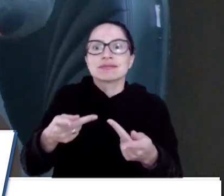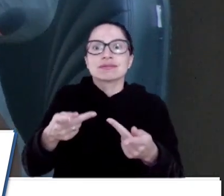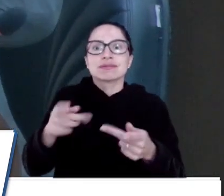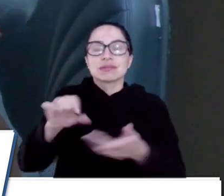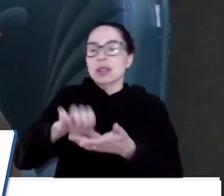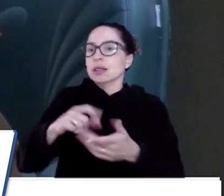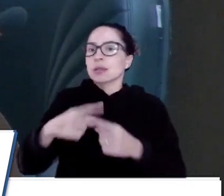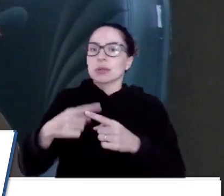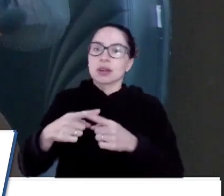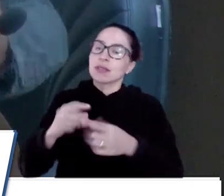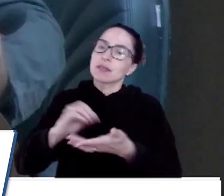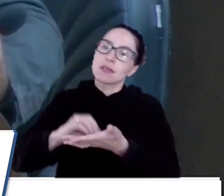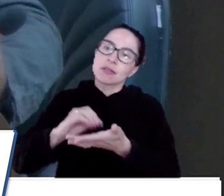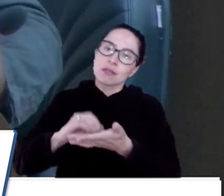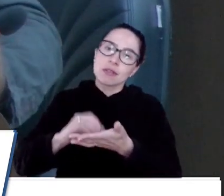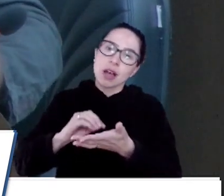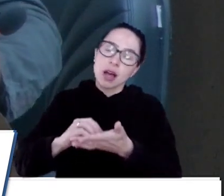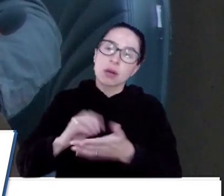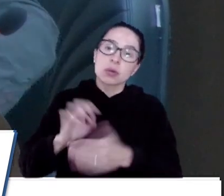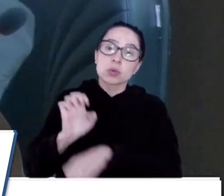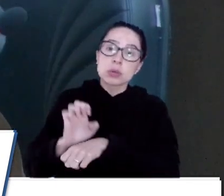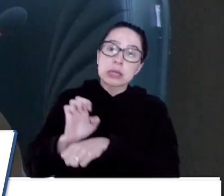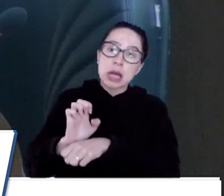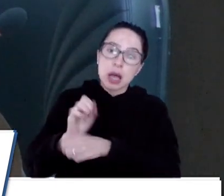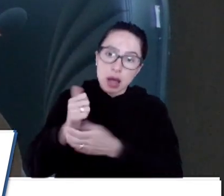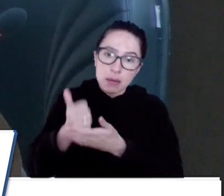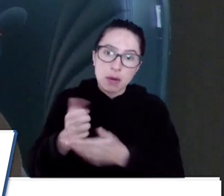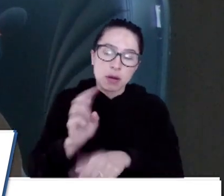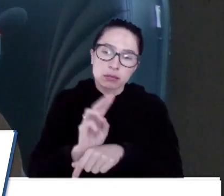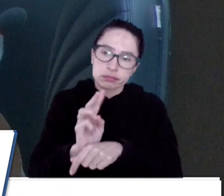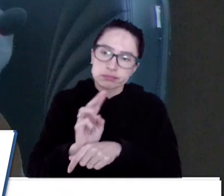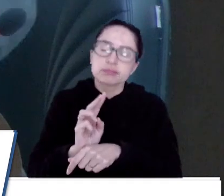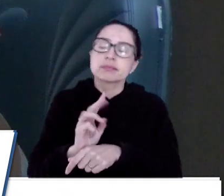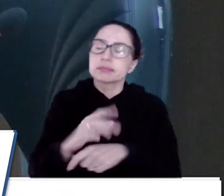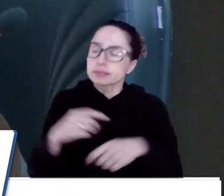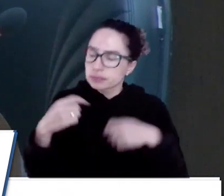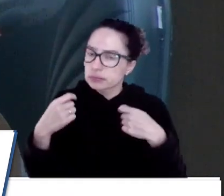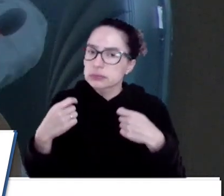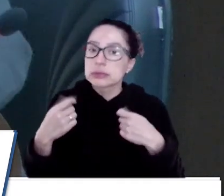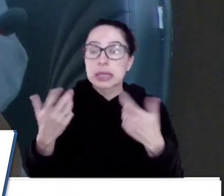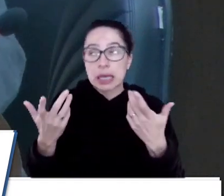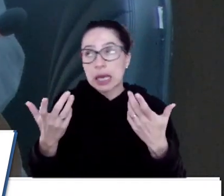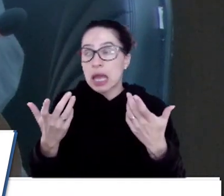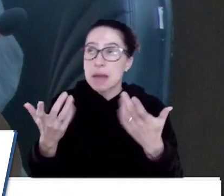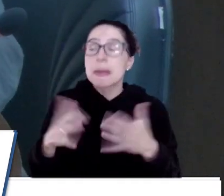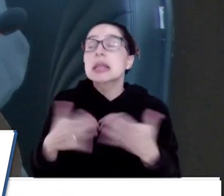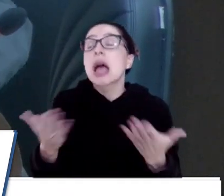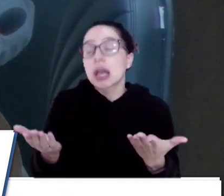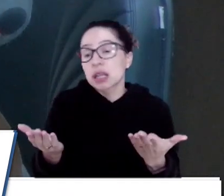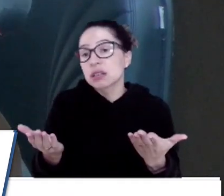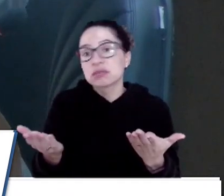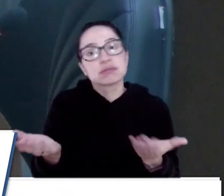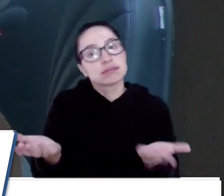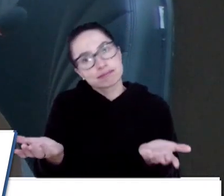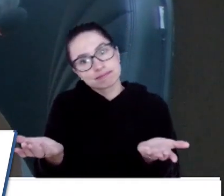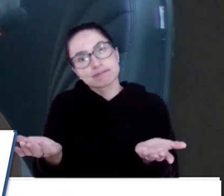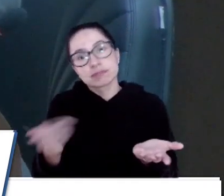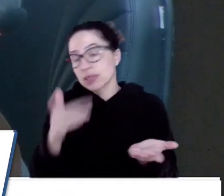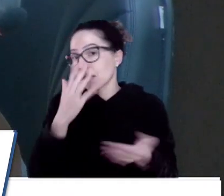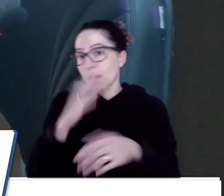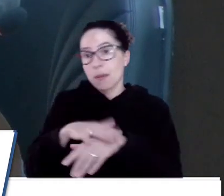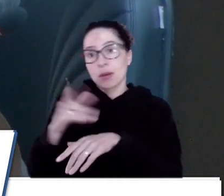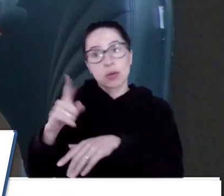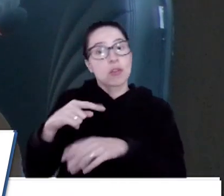ausência da figura do Estado. Então, nós temos que... mas é aí. É que nem você falou, é